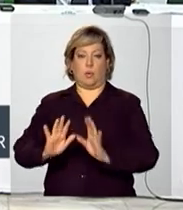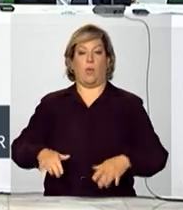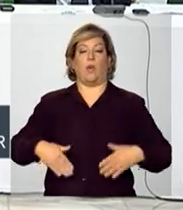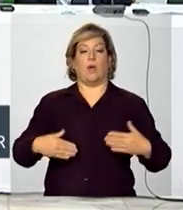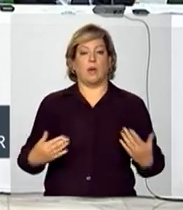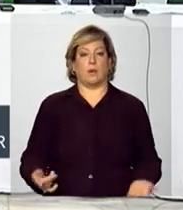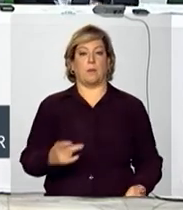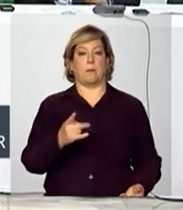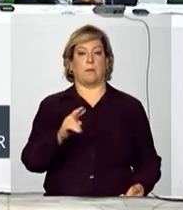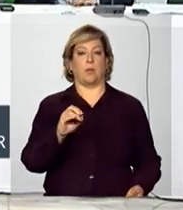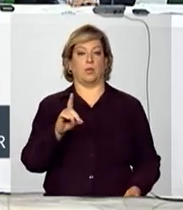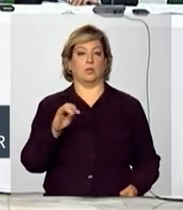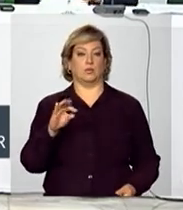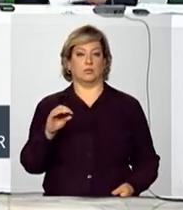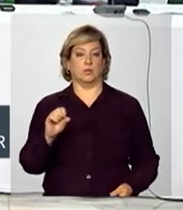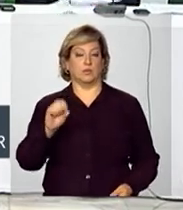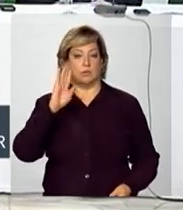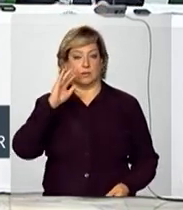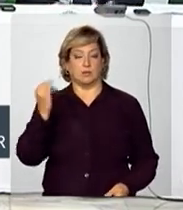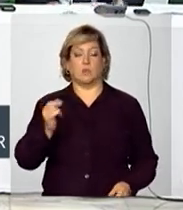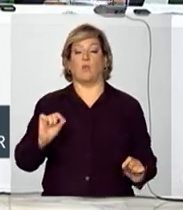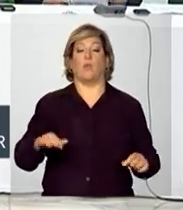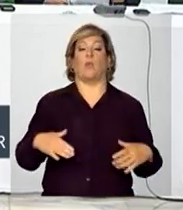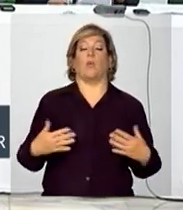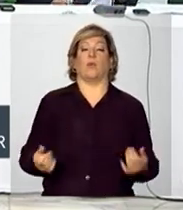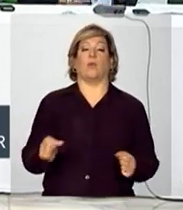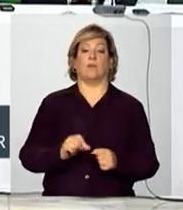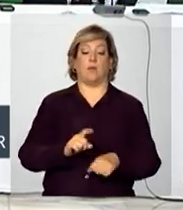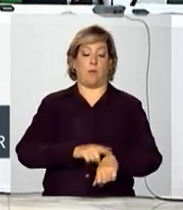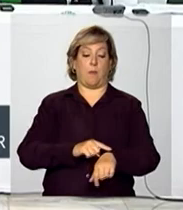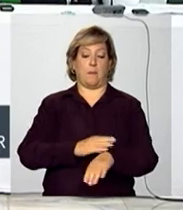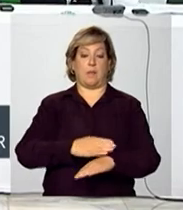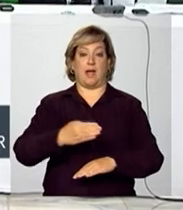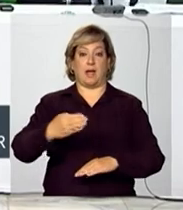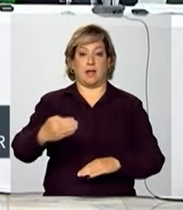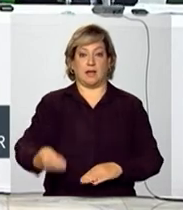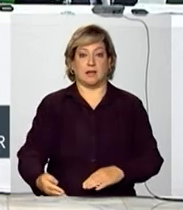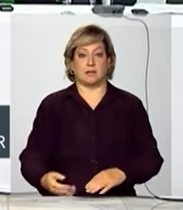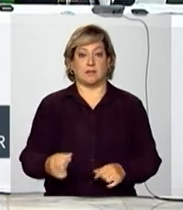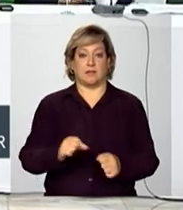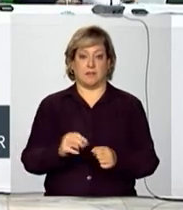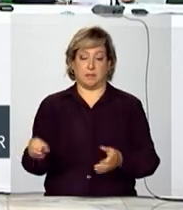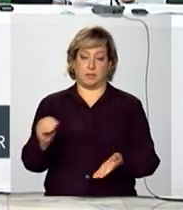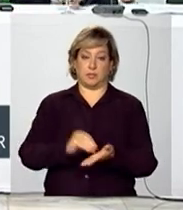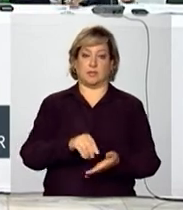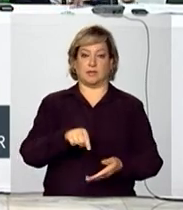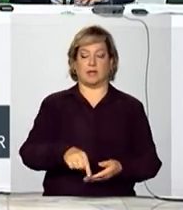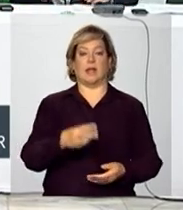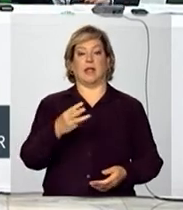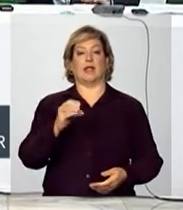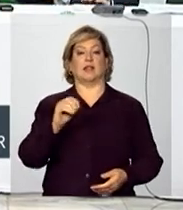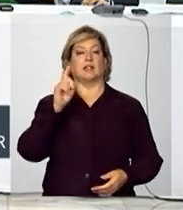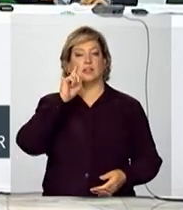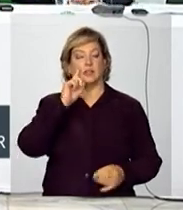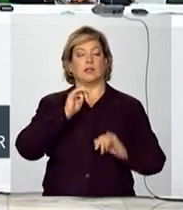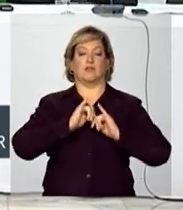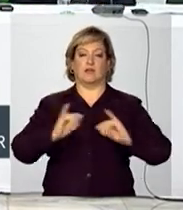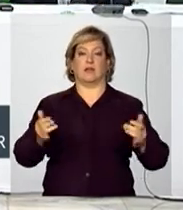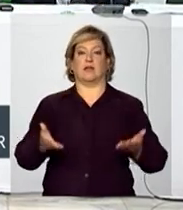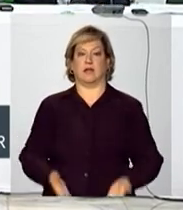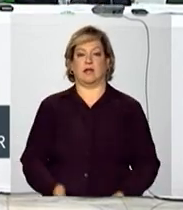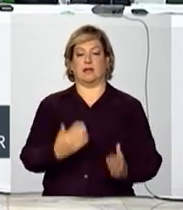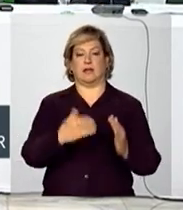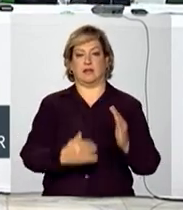essenciais se for adotado que eles têm que ser tomada o prazo para que seja implementado enfrenta Dias iremos com essa lista é isso